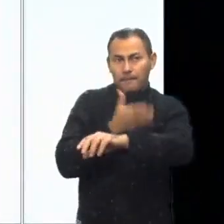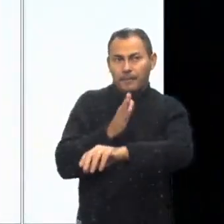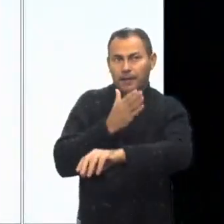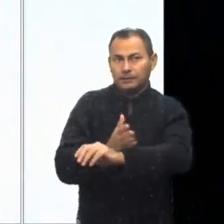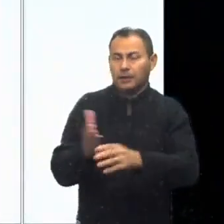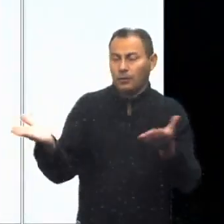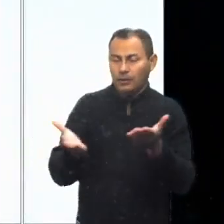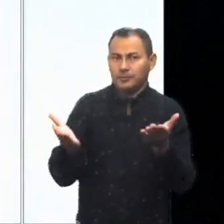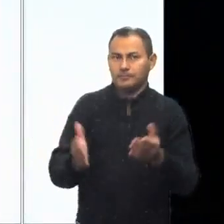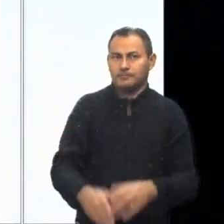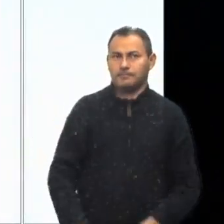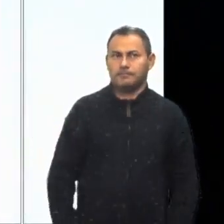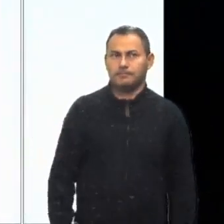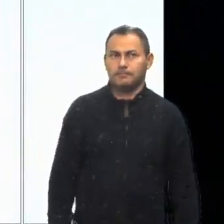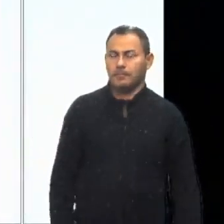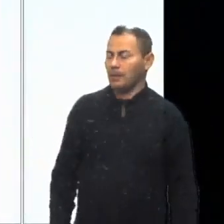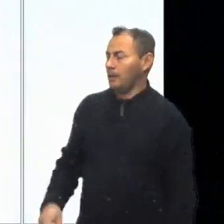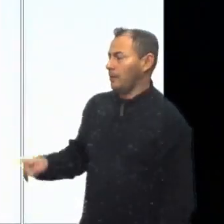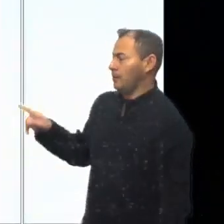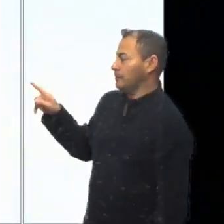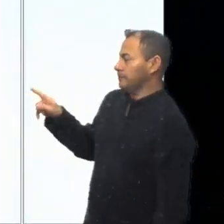prática.